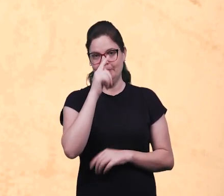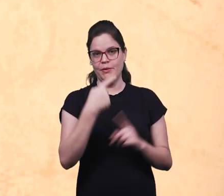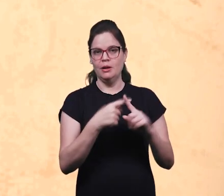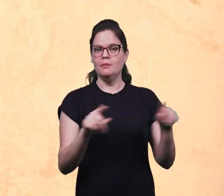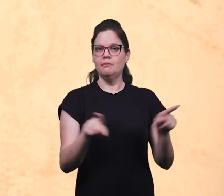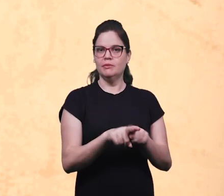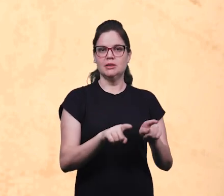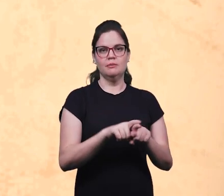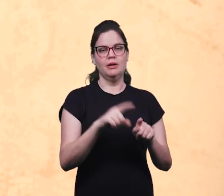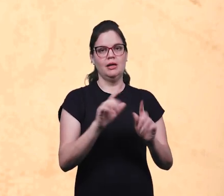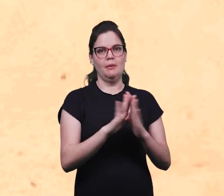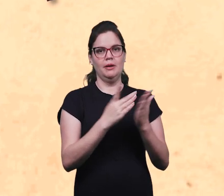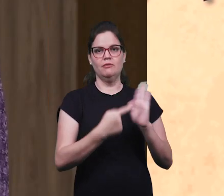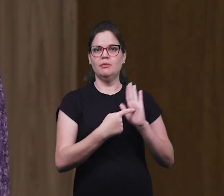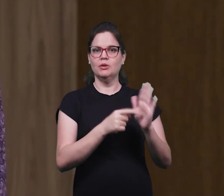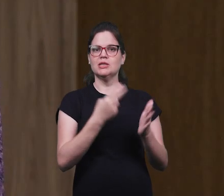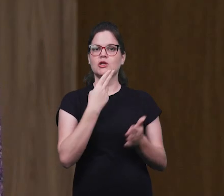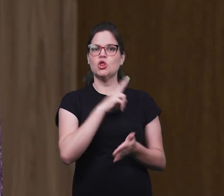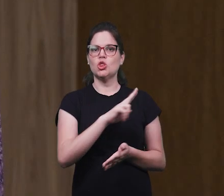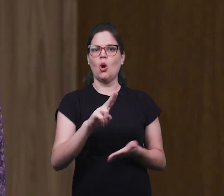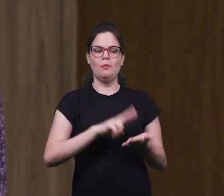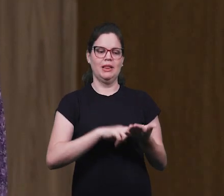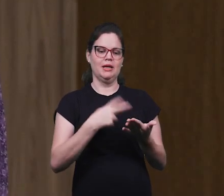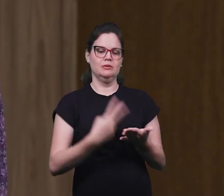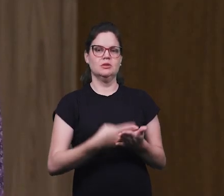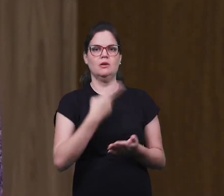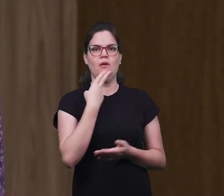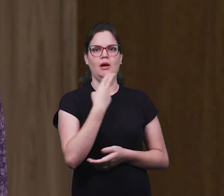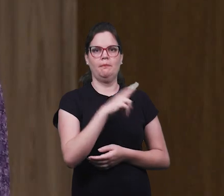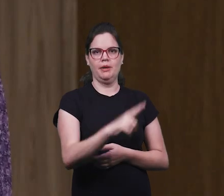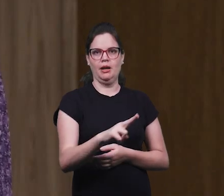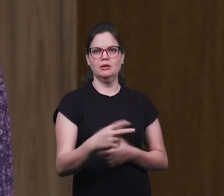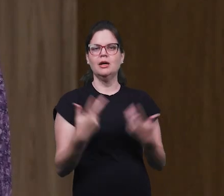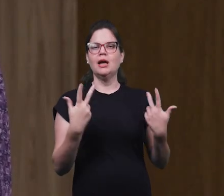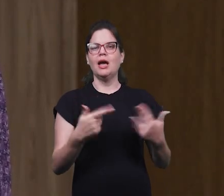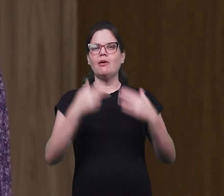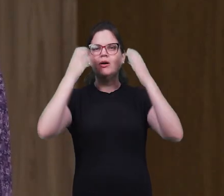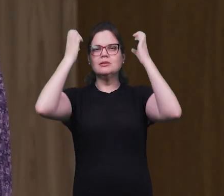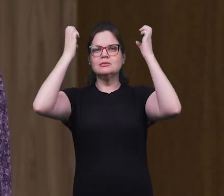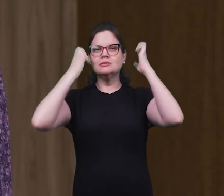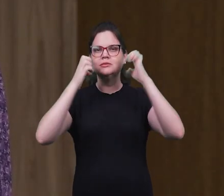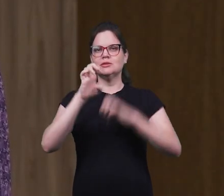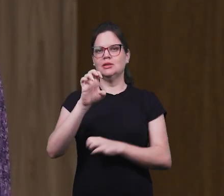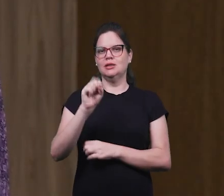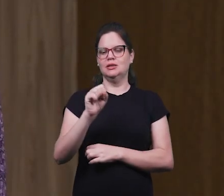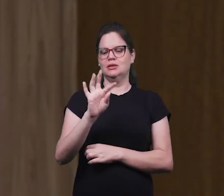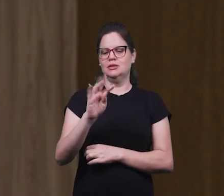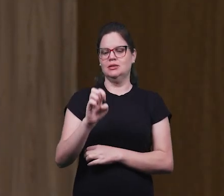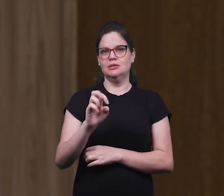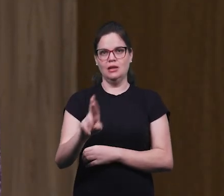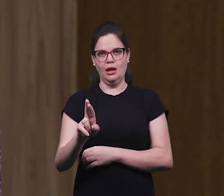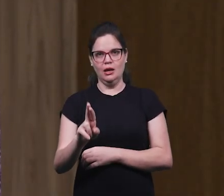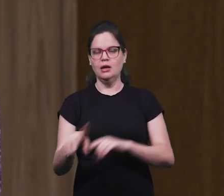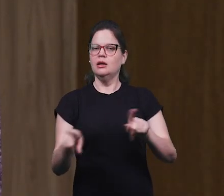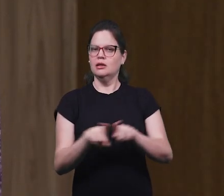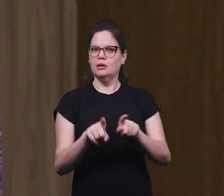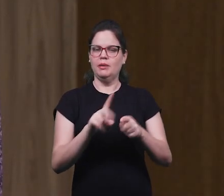que às vezes os nomes eram mudados por questões culturais, religiosas, porque os nomes faziam muito